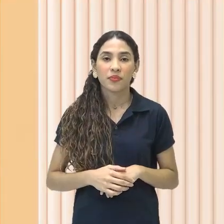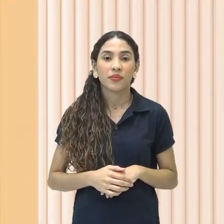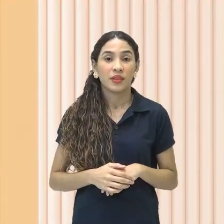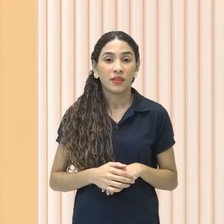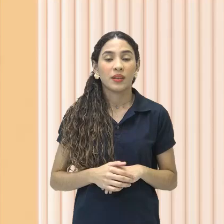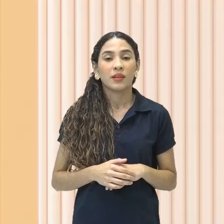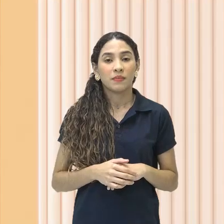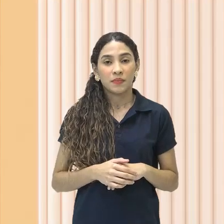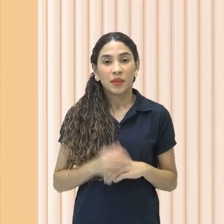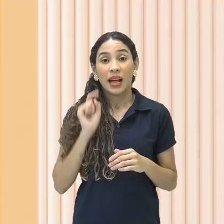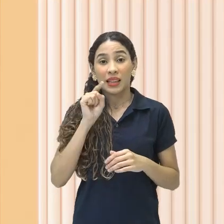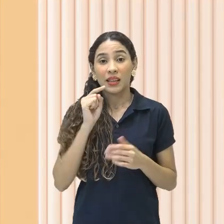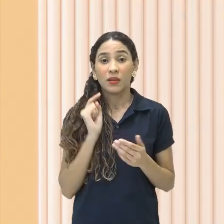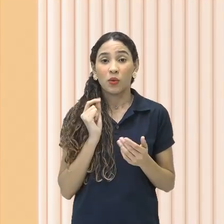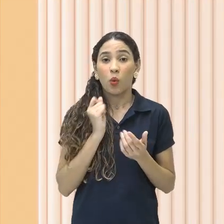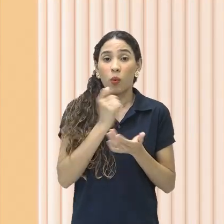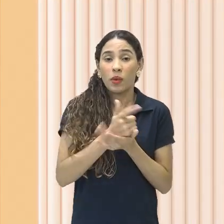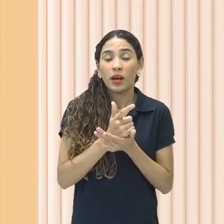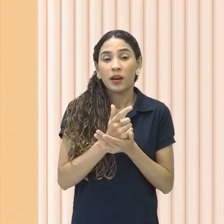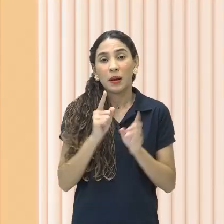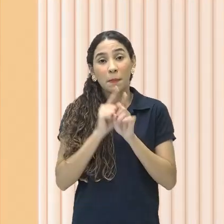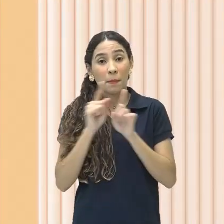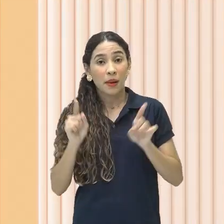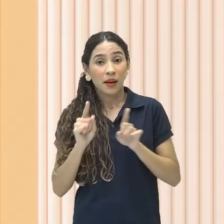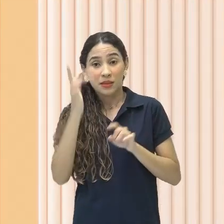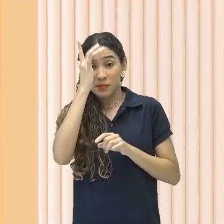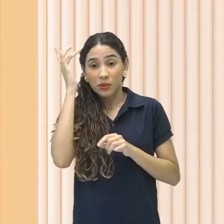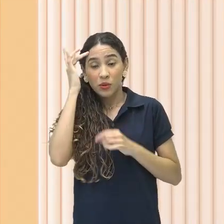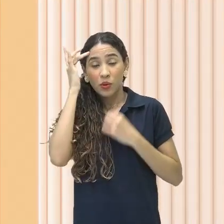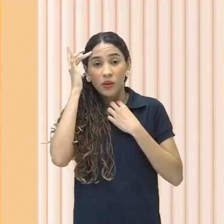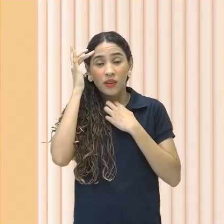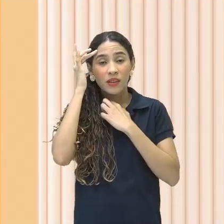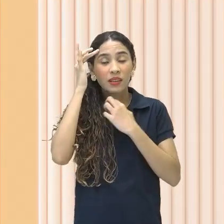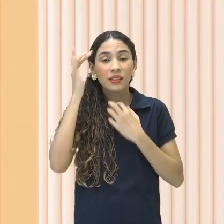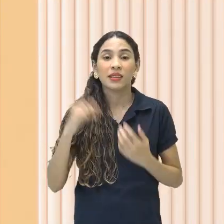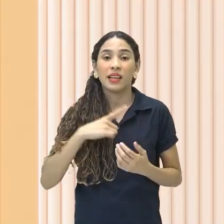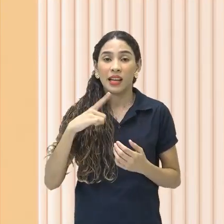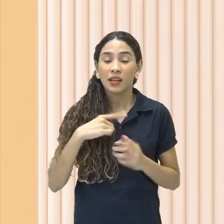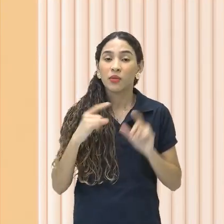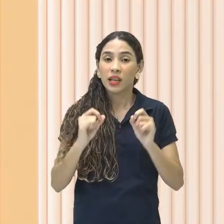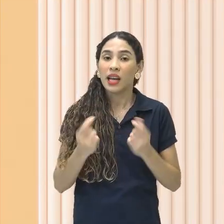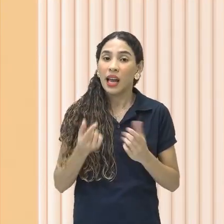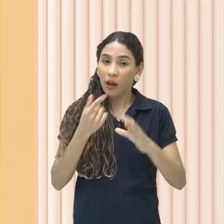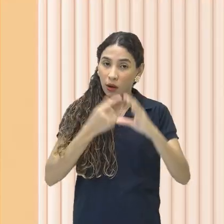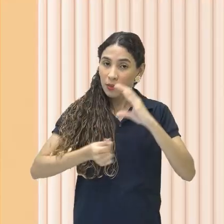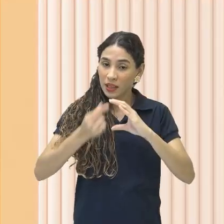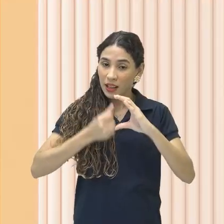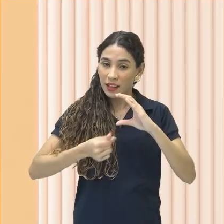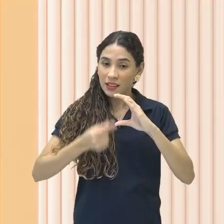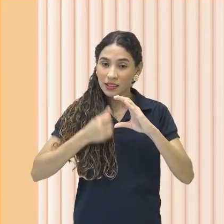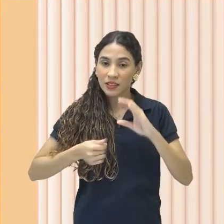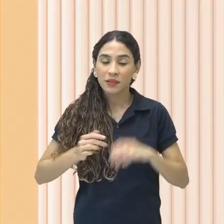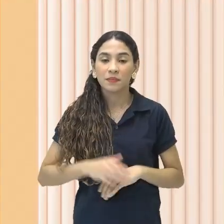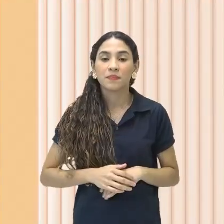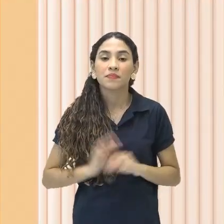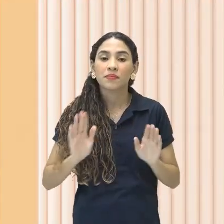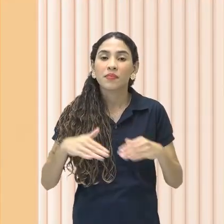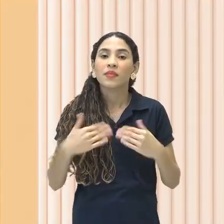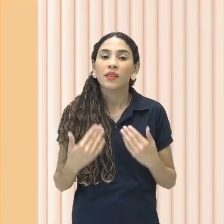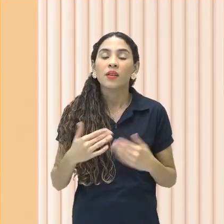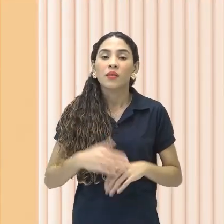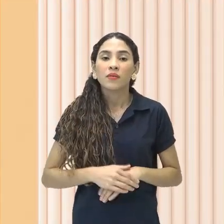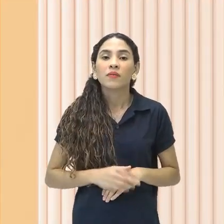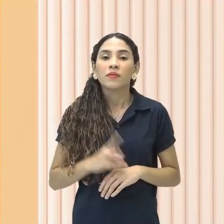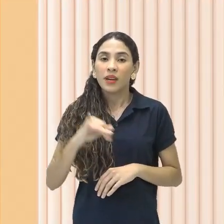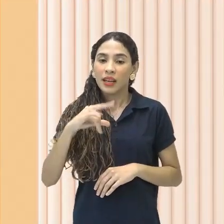nossa mesa, né? Mas quem detém o mercado é o capitalista. E aí